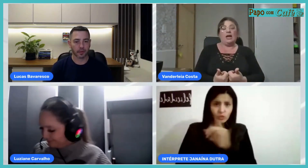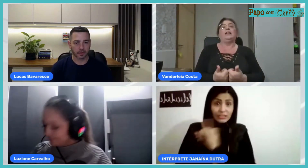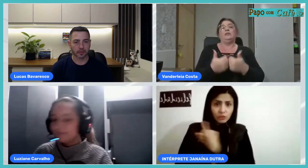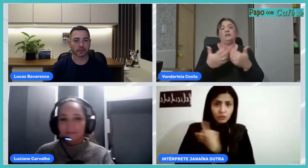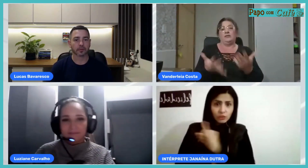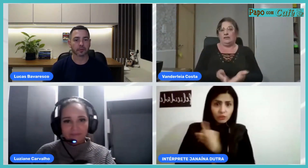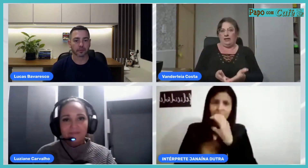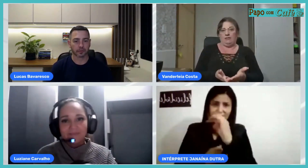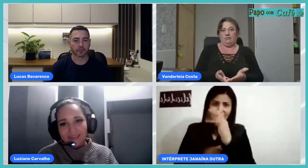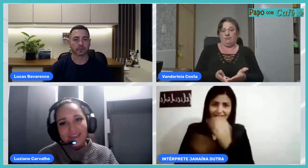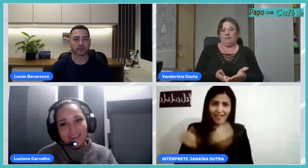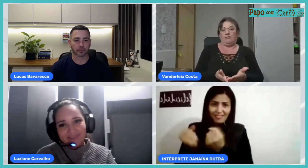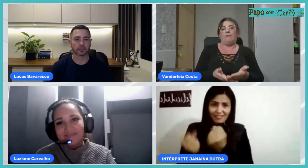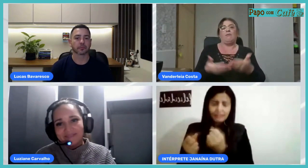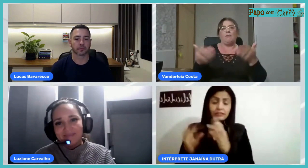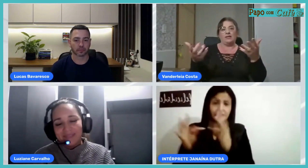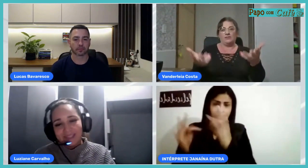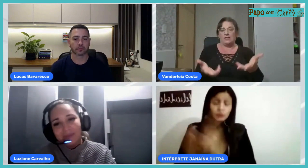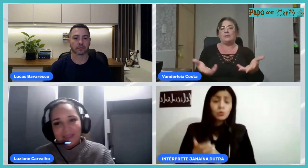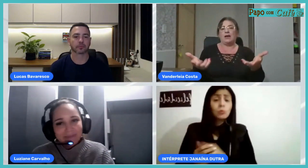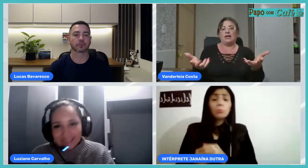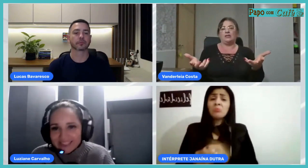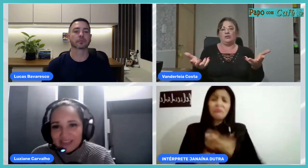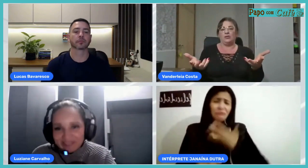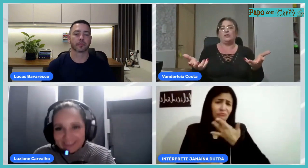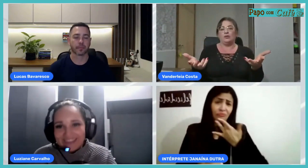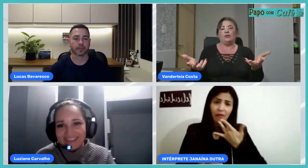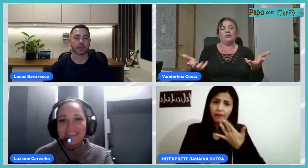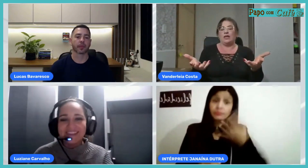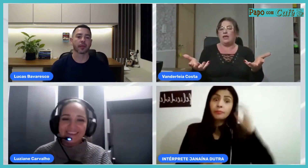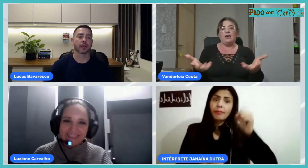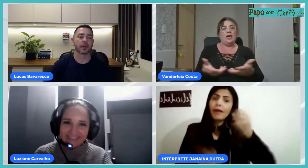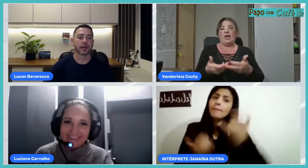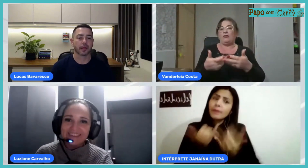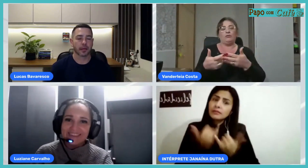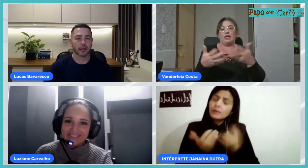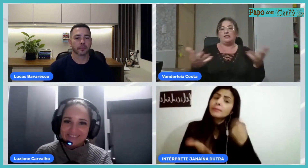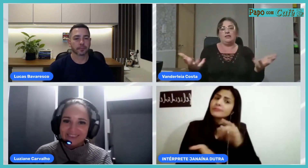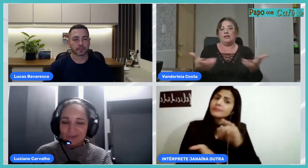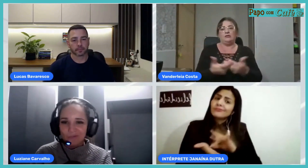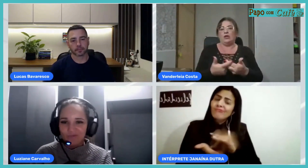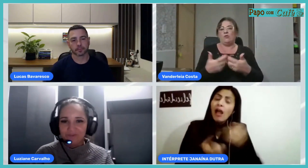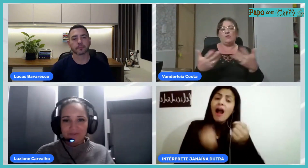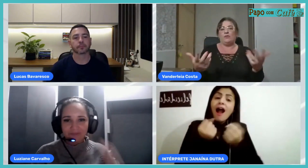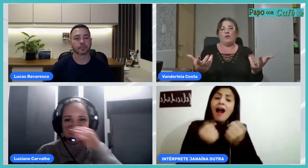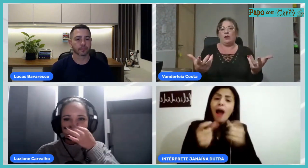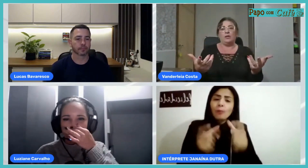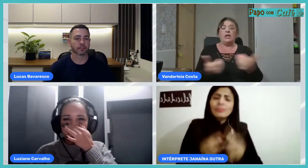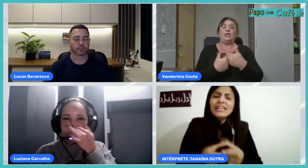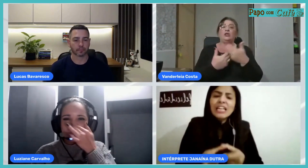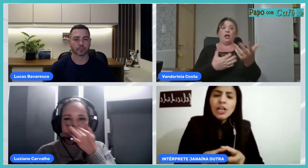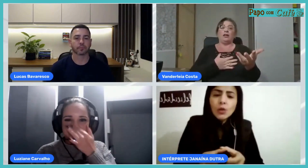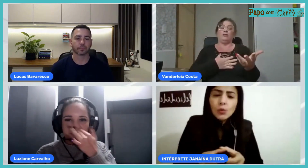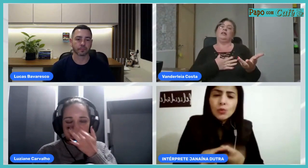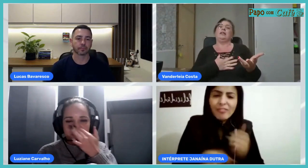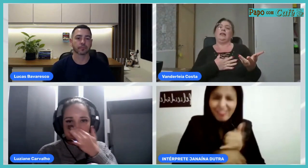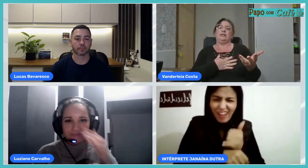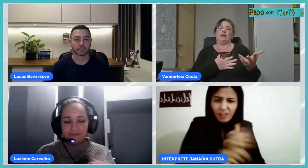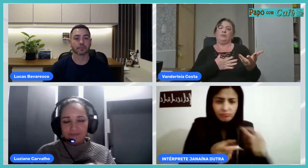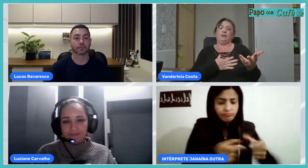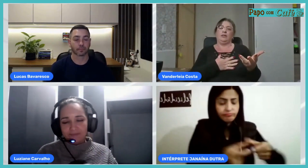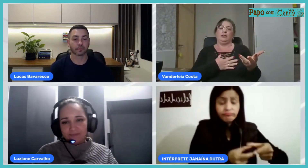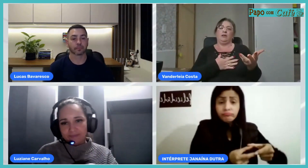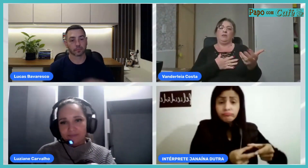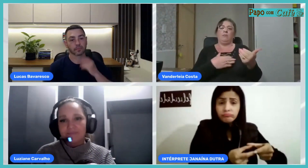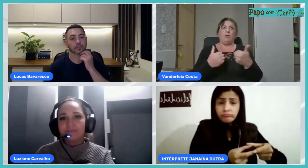mais demorado? Sim. Mas é uma faz adaptação, parte do né? instrutor, né? Tu tá ensinando de alguma forma e te coloca no lugar